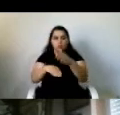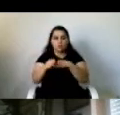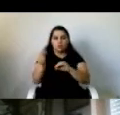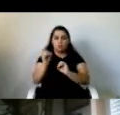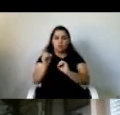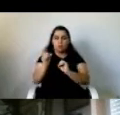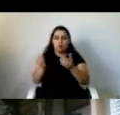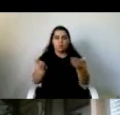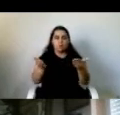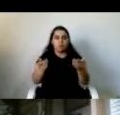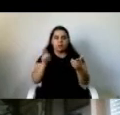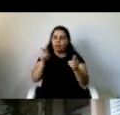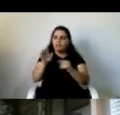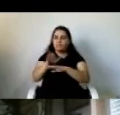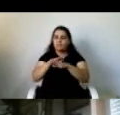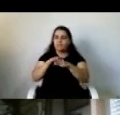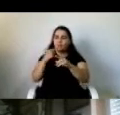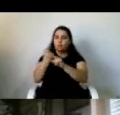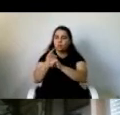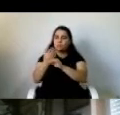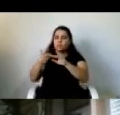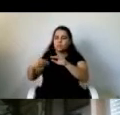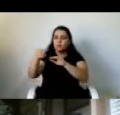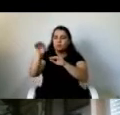é que muitas das vezes as pessoas não vão